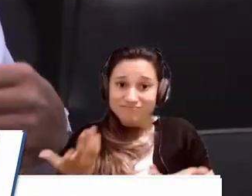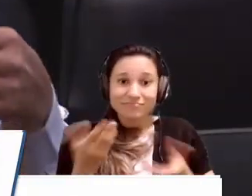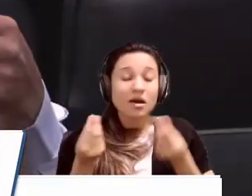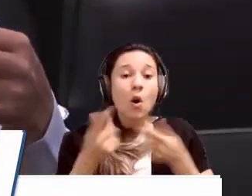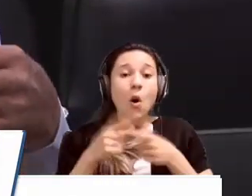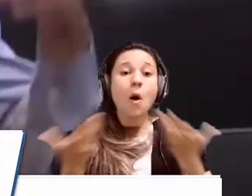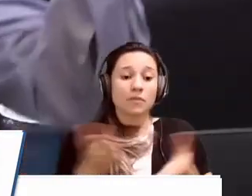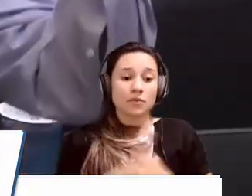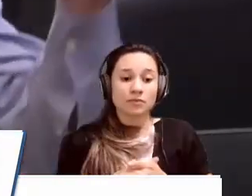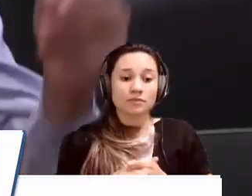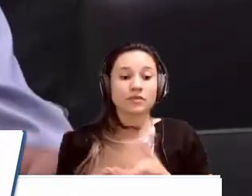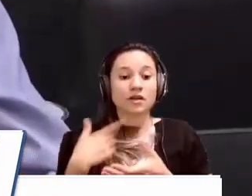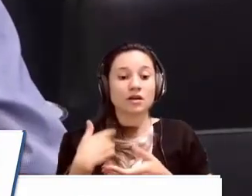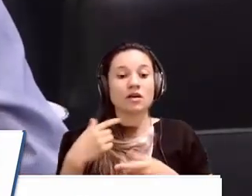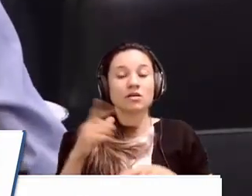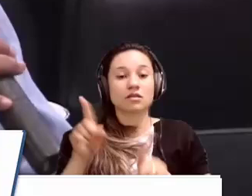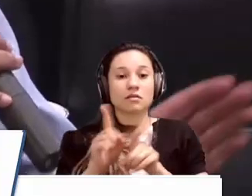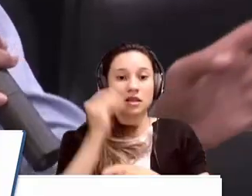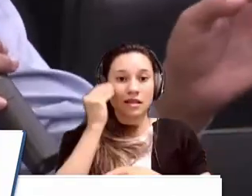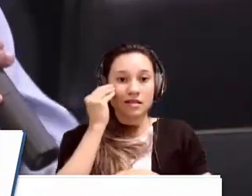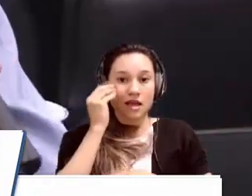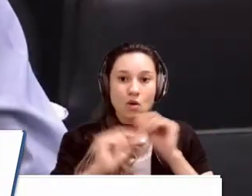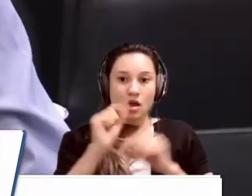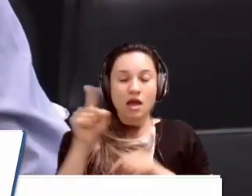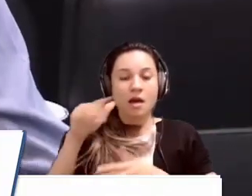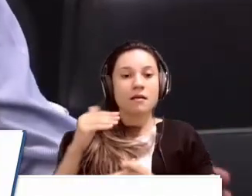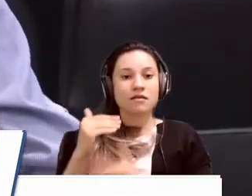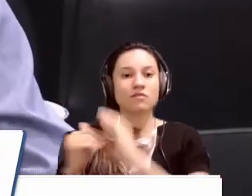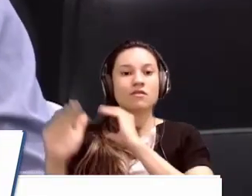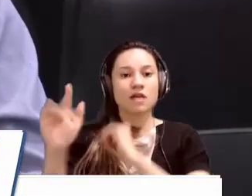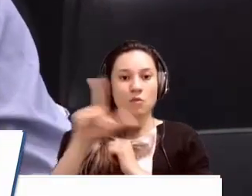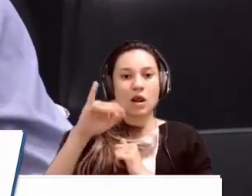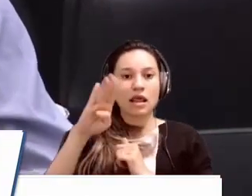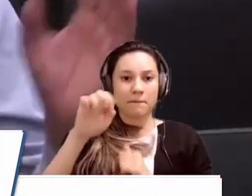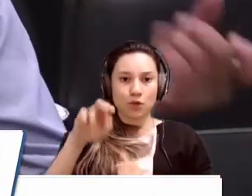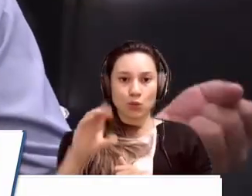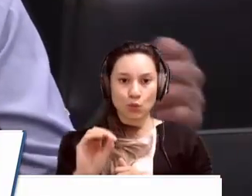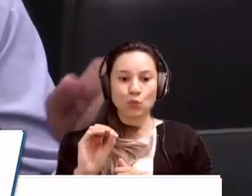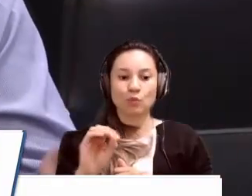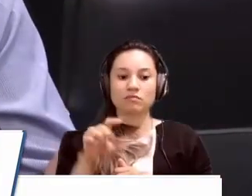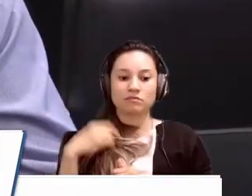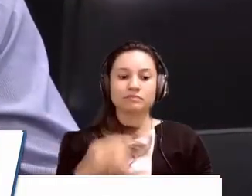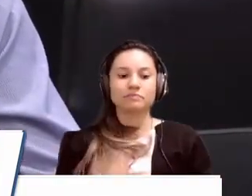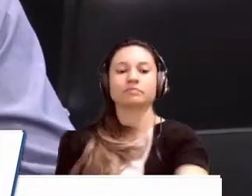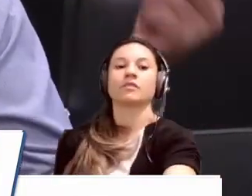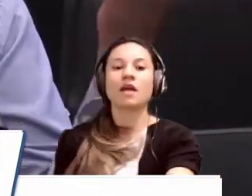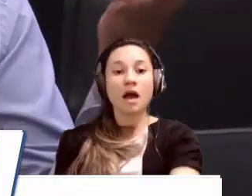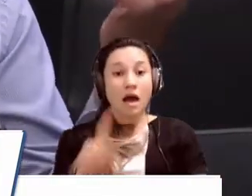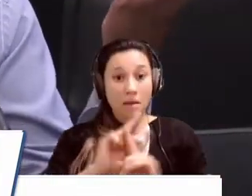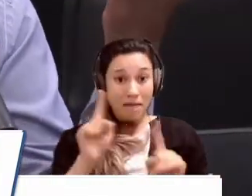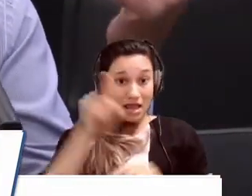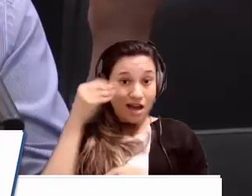mandei 280 mil para fazer uma CPEL no Líbano. Igual o Gilson falou, não dá. Fui lá e fiz um acordo